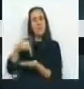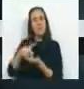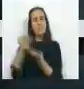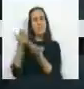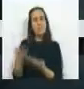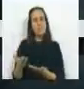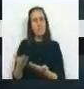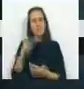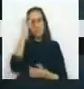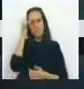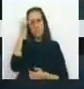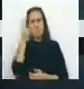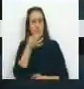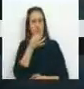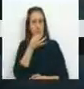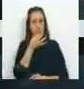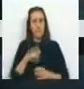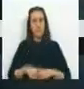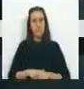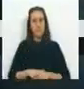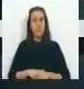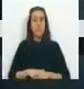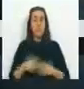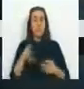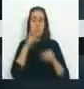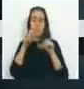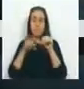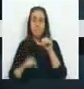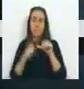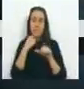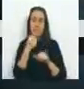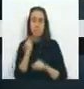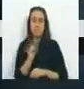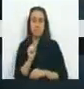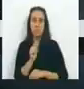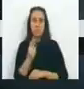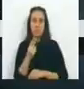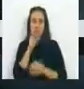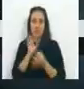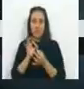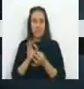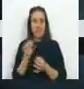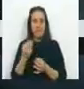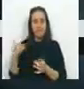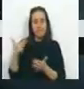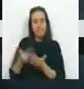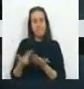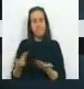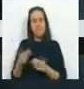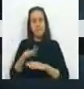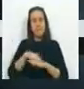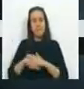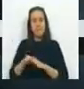de falar do futuro. Poderá argumentar que 2 meses é muito pouco para se falar de algo, ou para se fazer